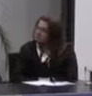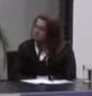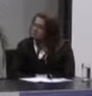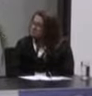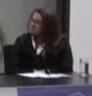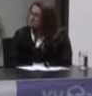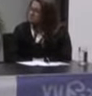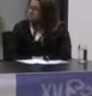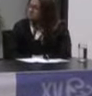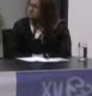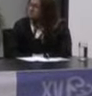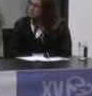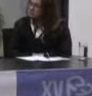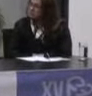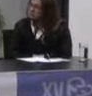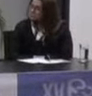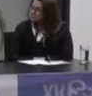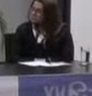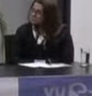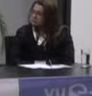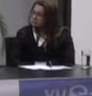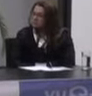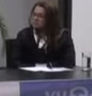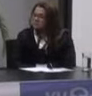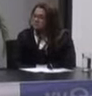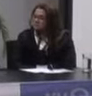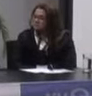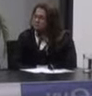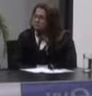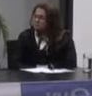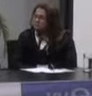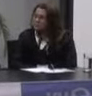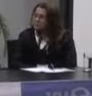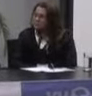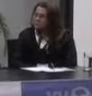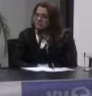médica, mas não como uma comprovação científica.